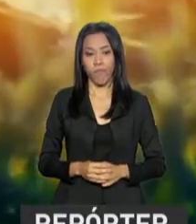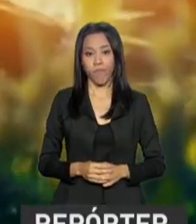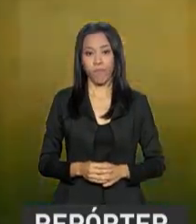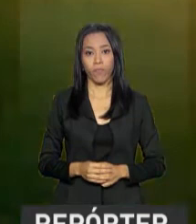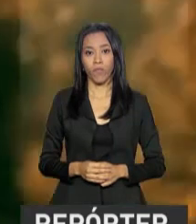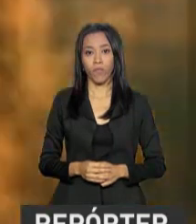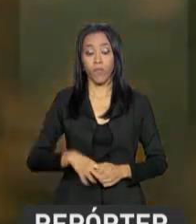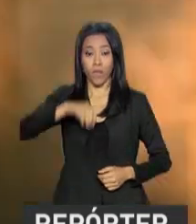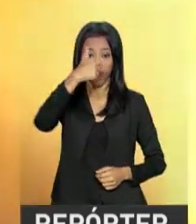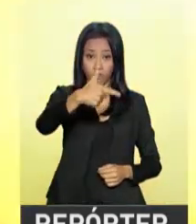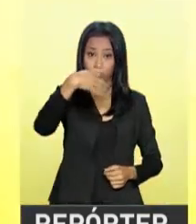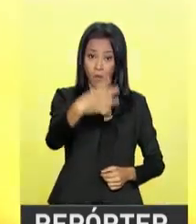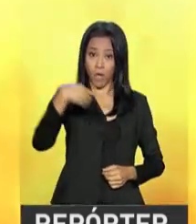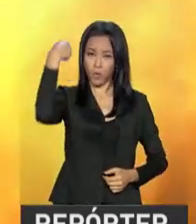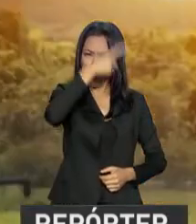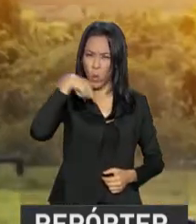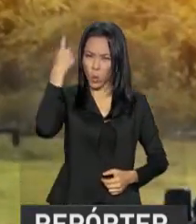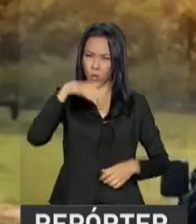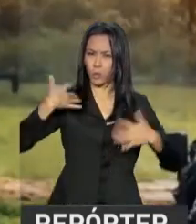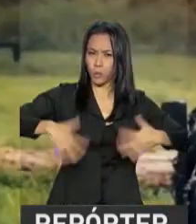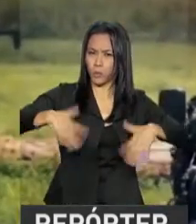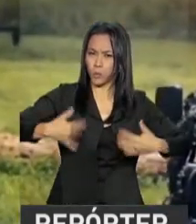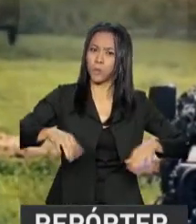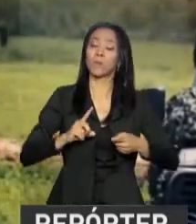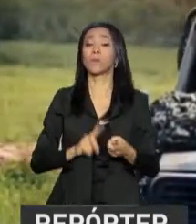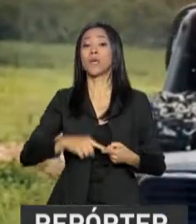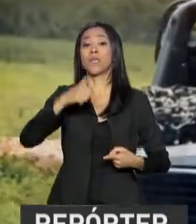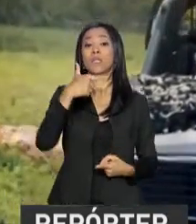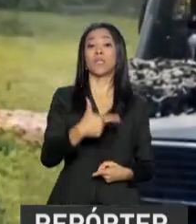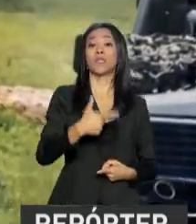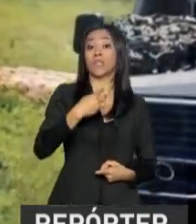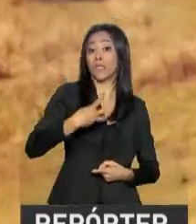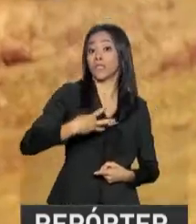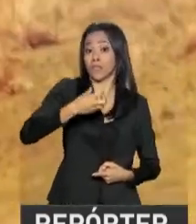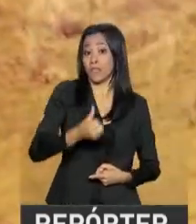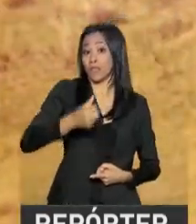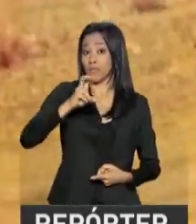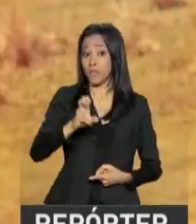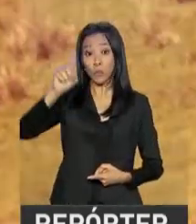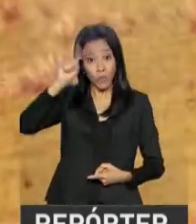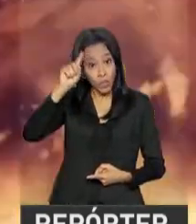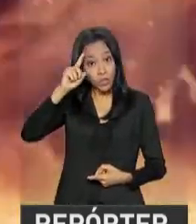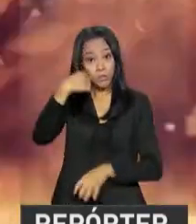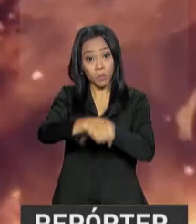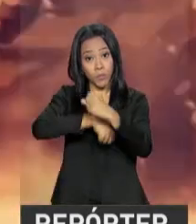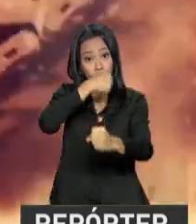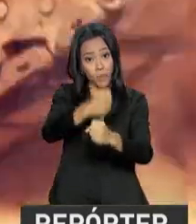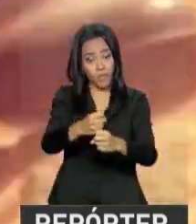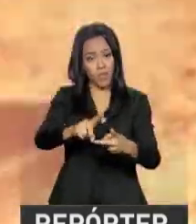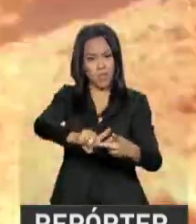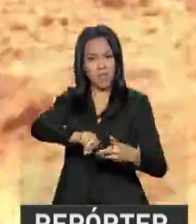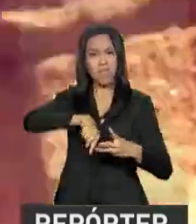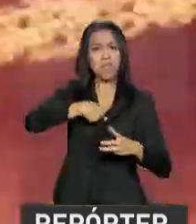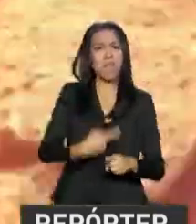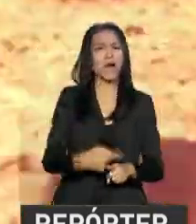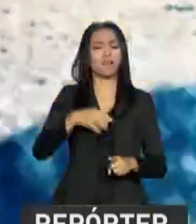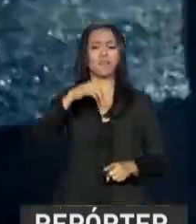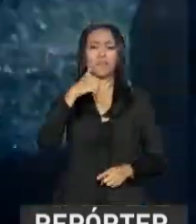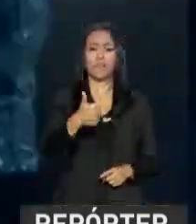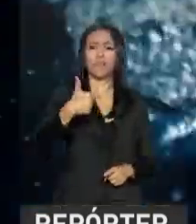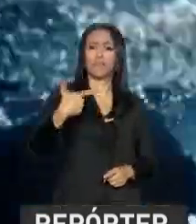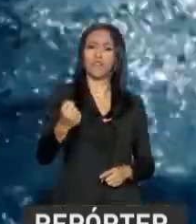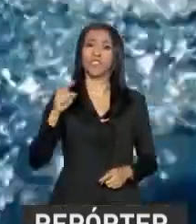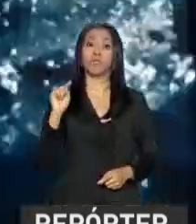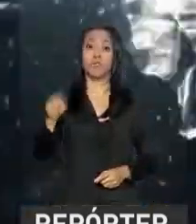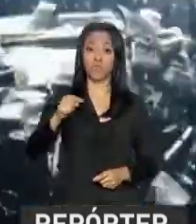24 horas por dia 365 dias por ano mais de 120 mil militares